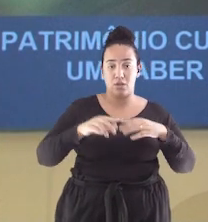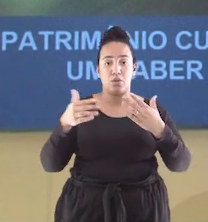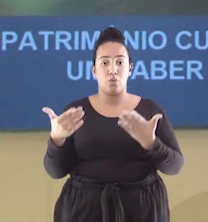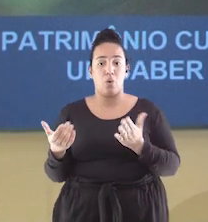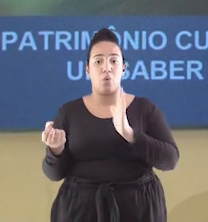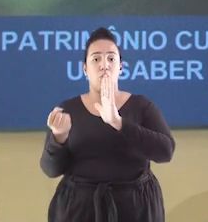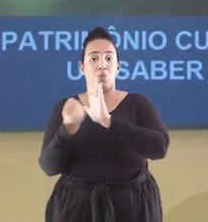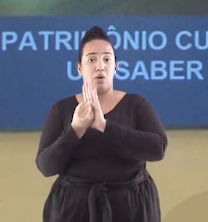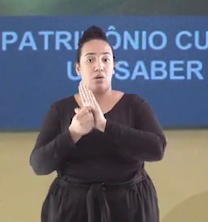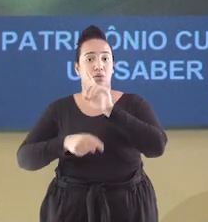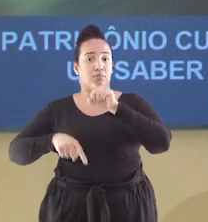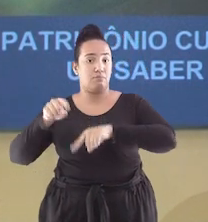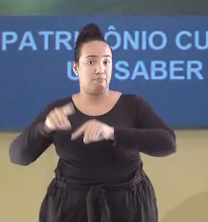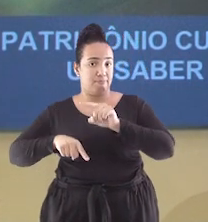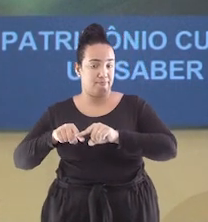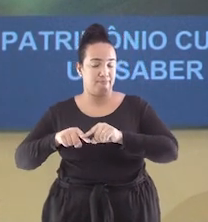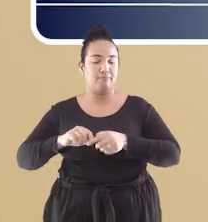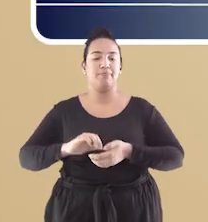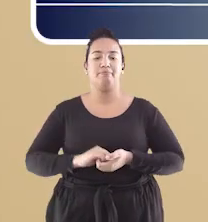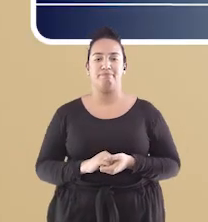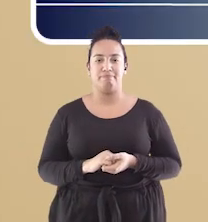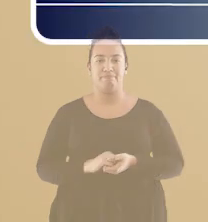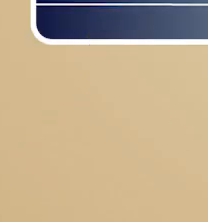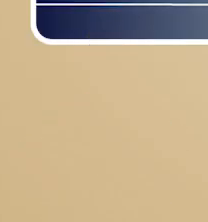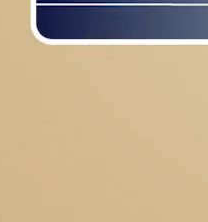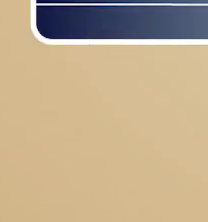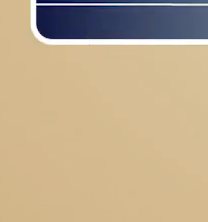é o material. Tempo!